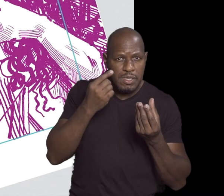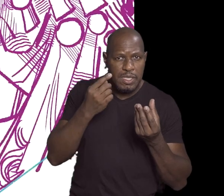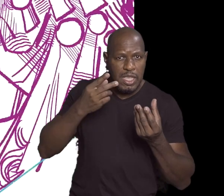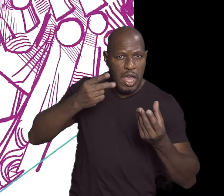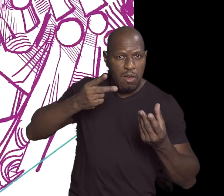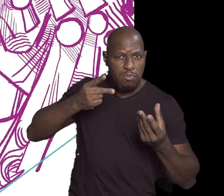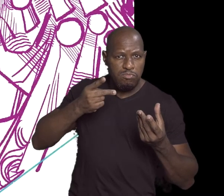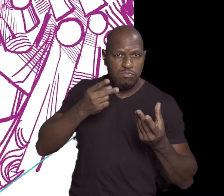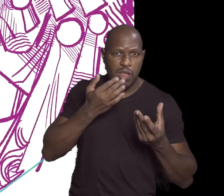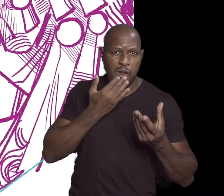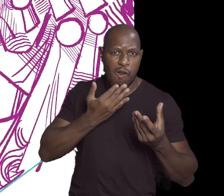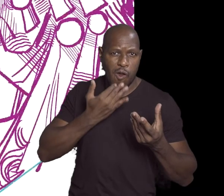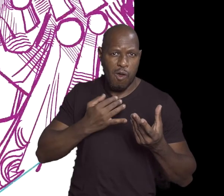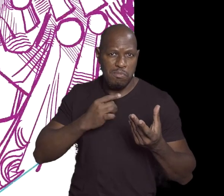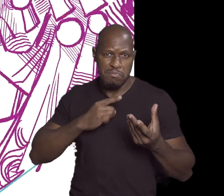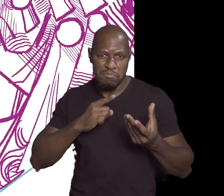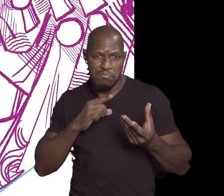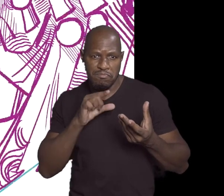cor que esse livro tem